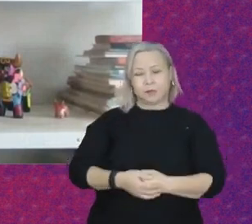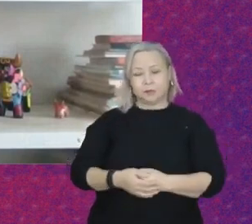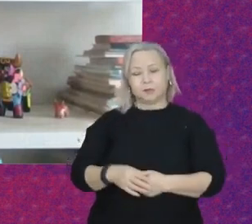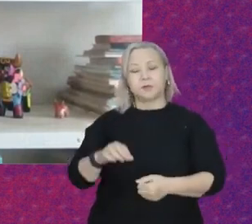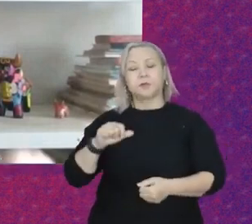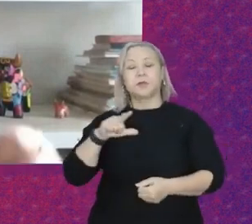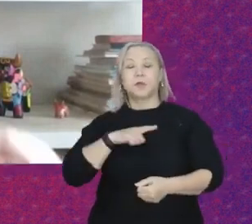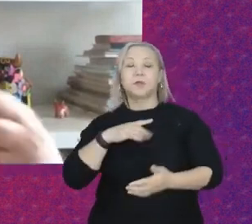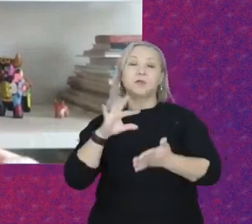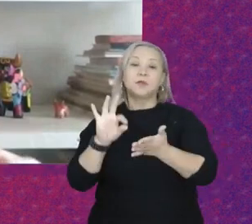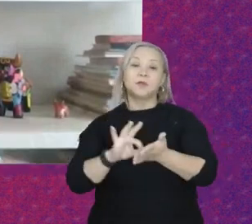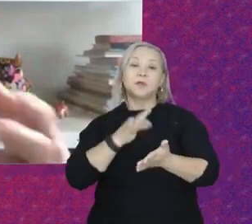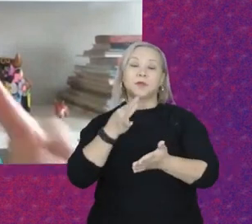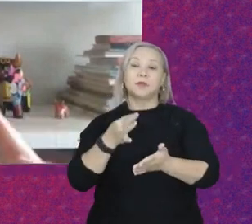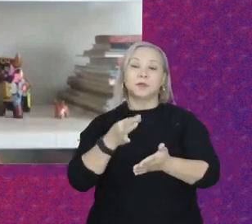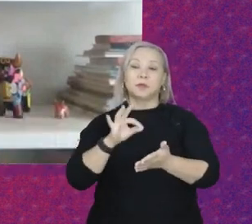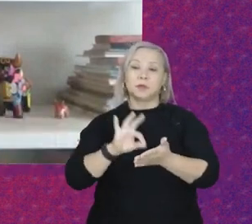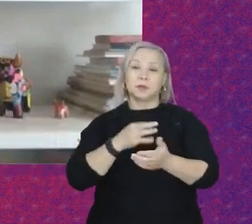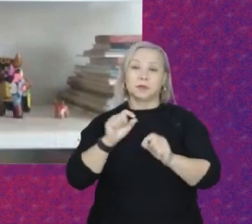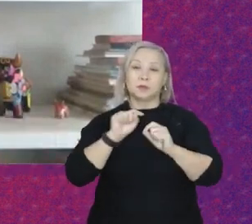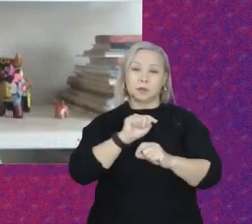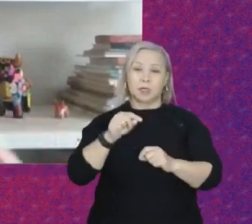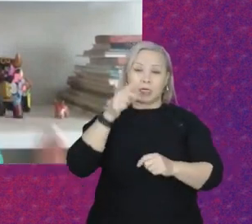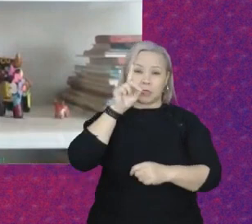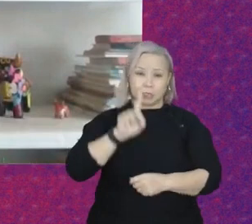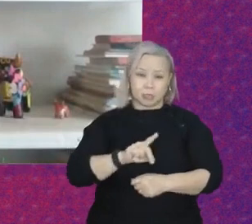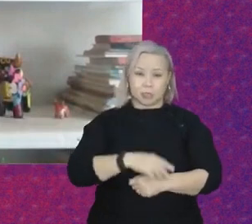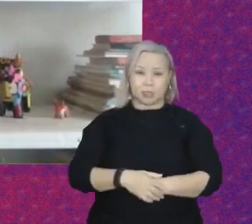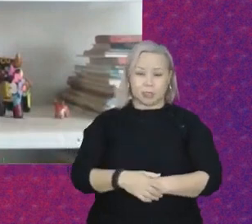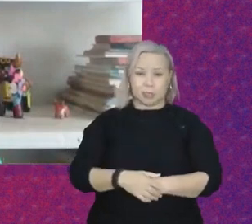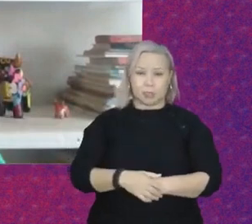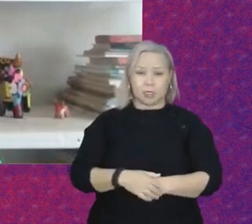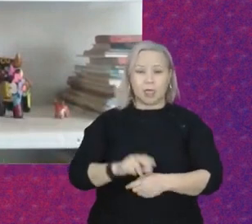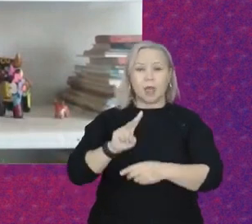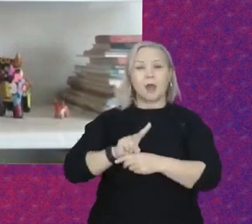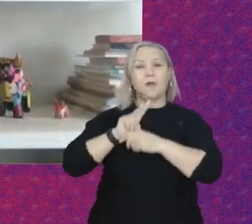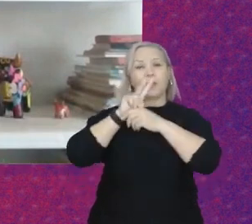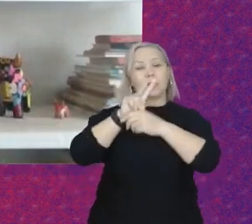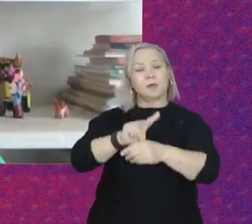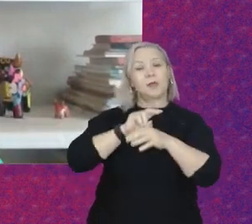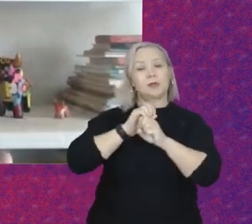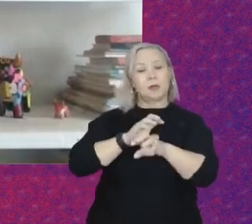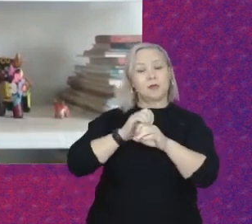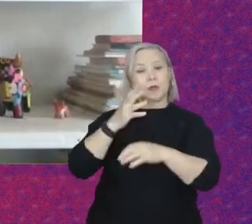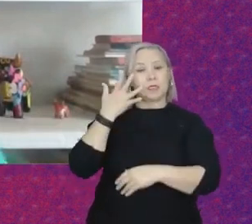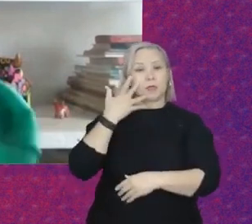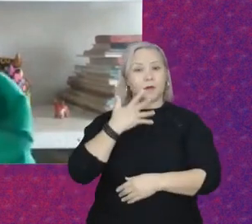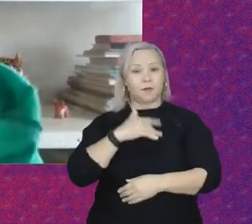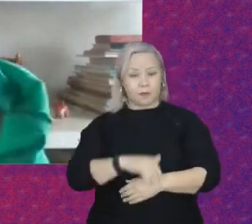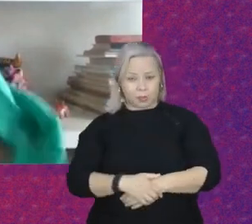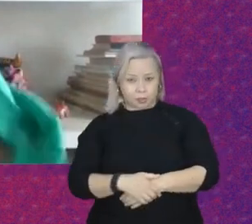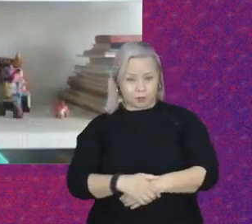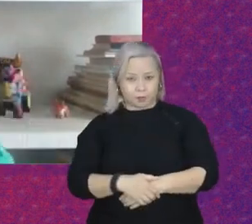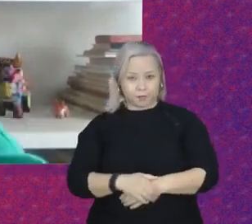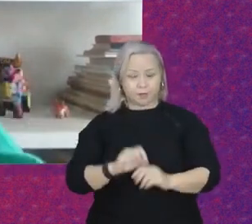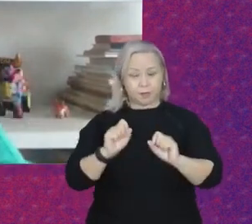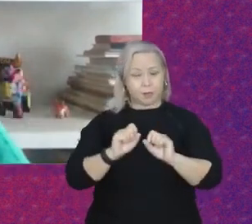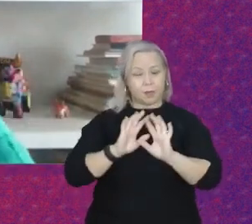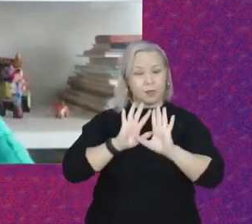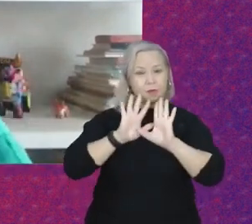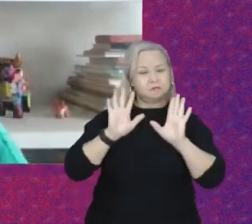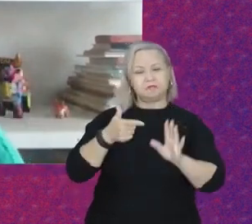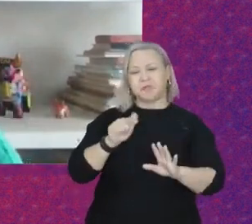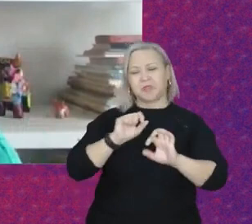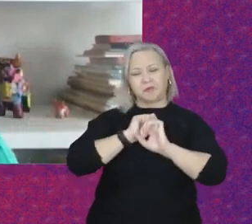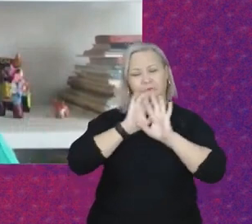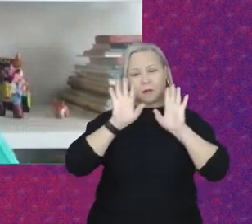inscrito esse direito ao financiamento da educação infantil. Isso não estava muito claro. Mas,